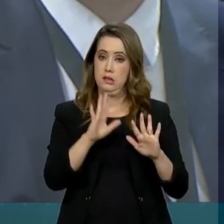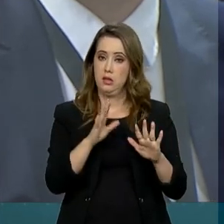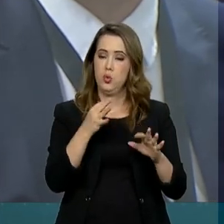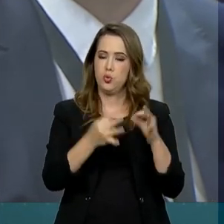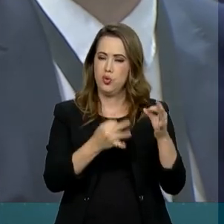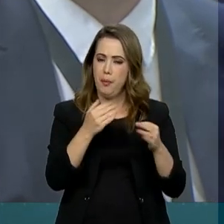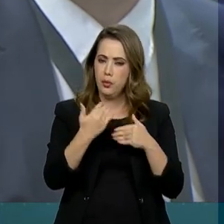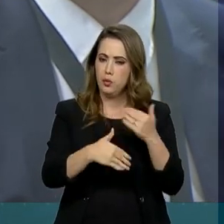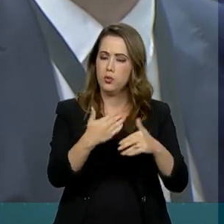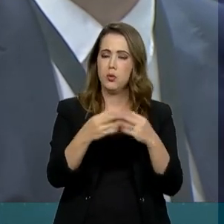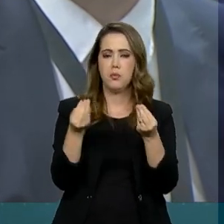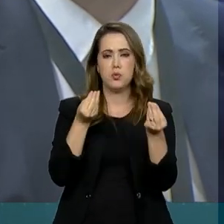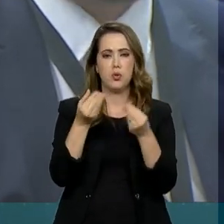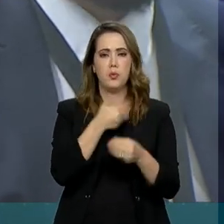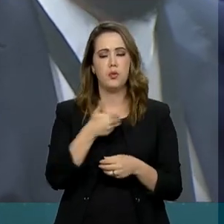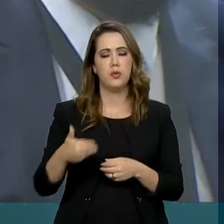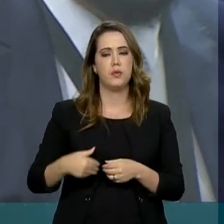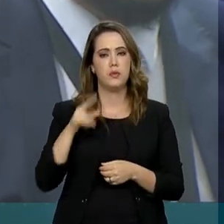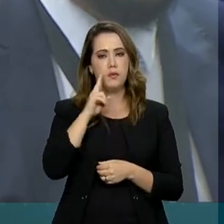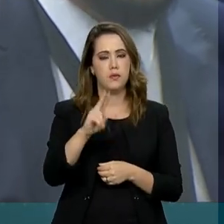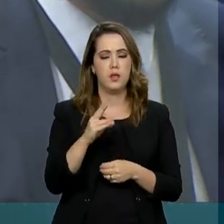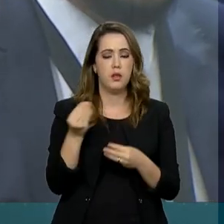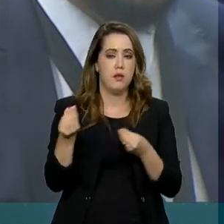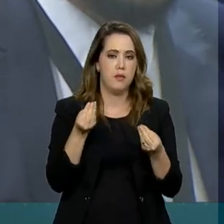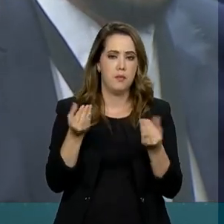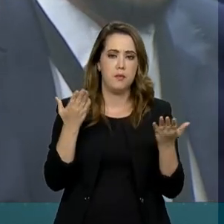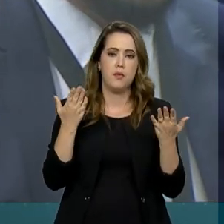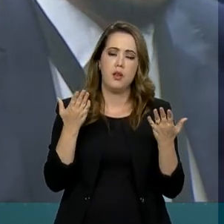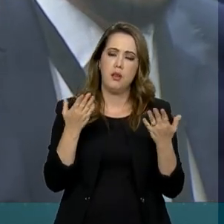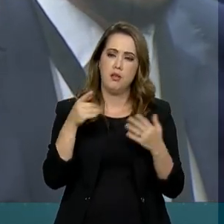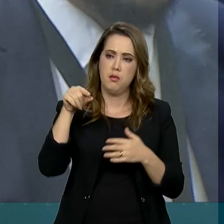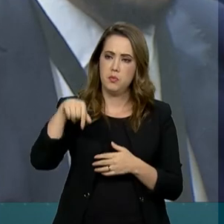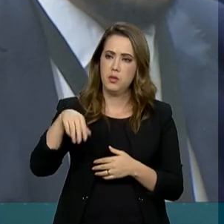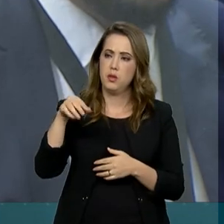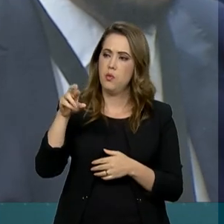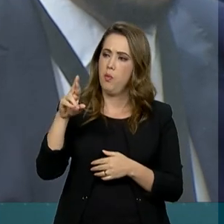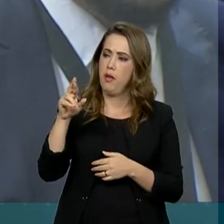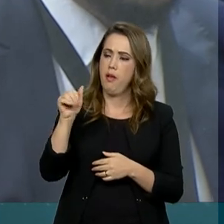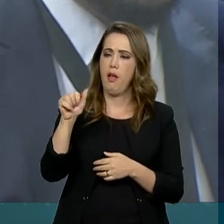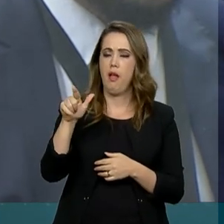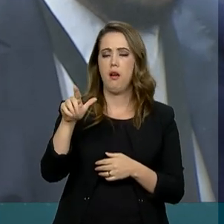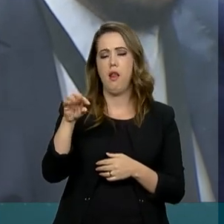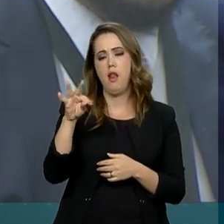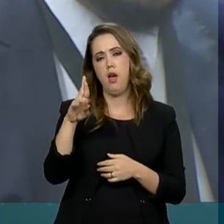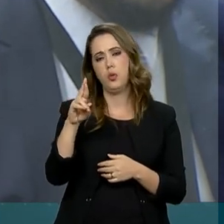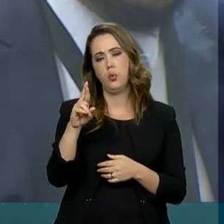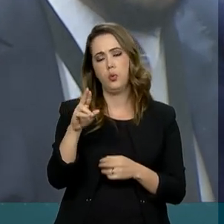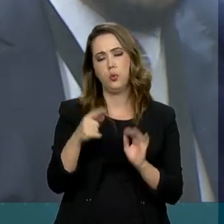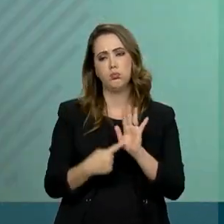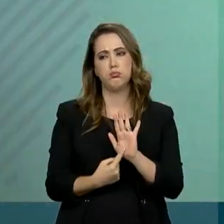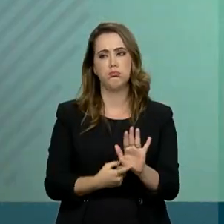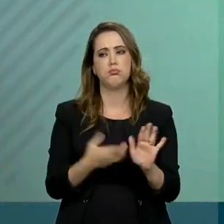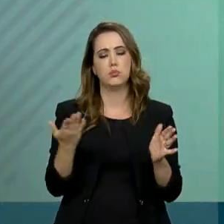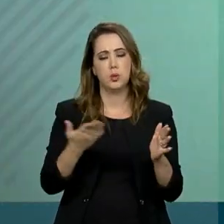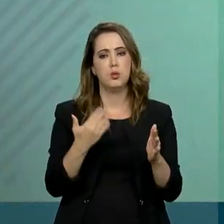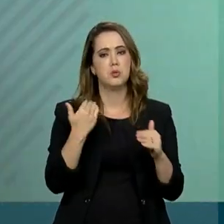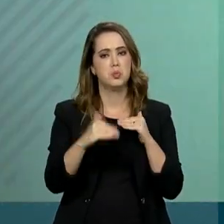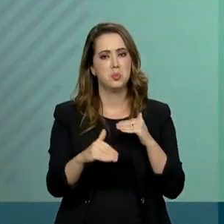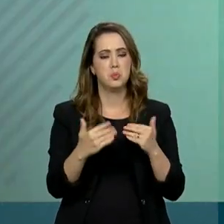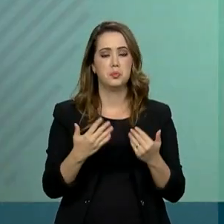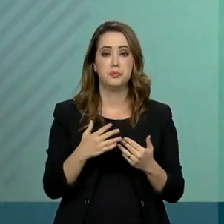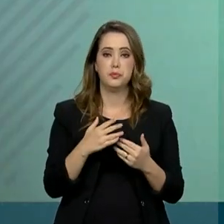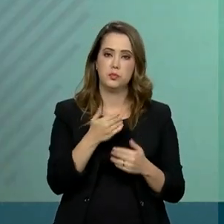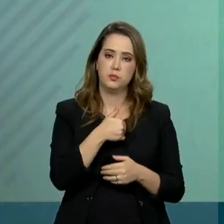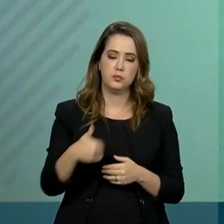mas como é que o governo vê essa essa exposição aumenta do relator até aqui que pode indicar um o presidente por diversas